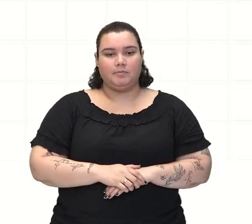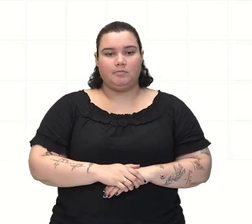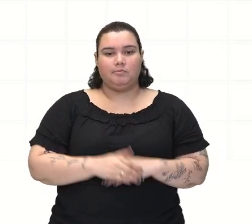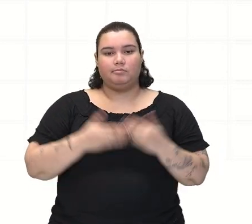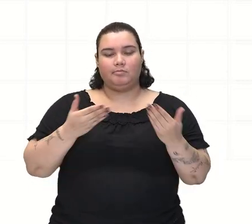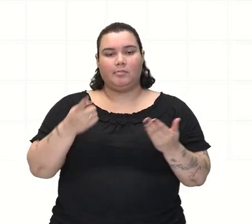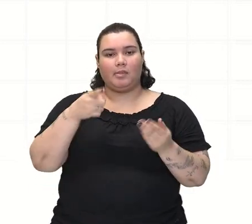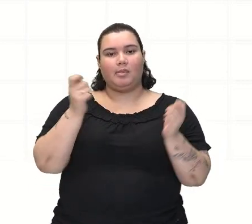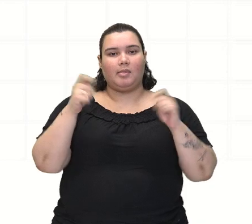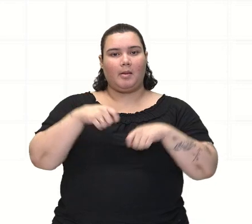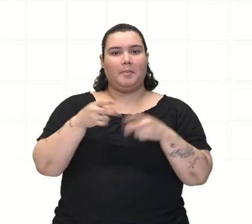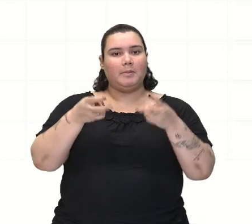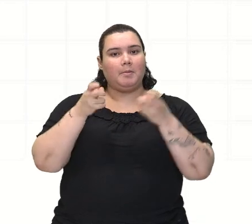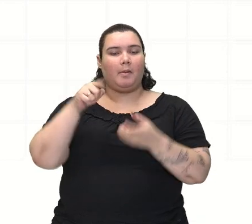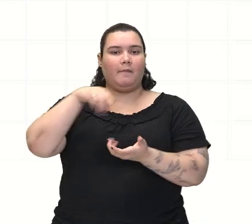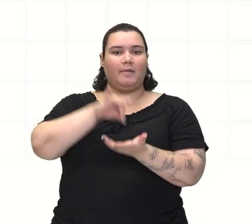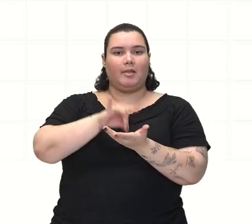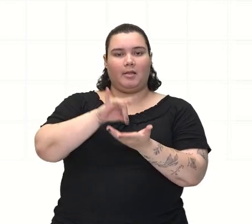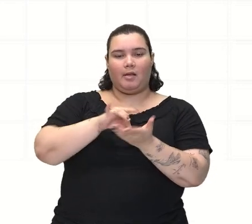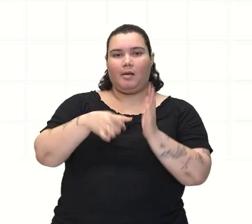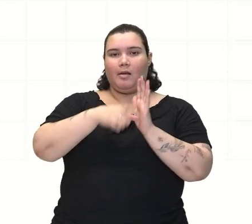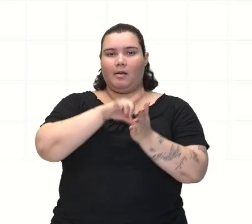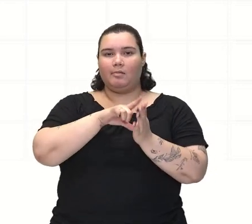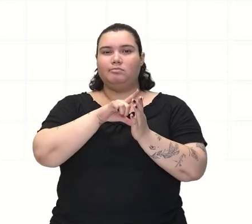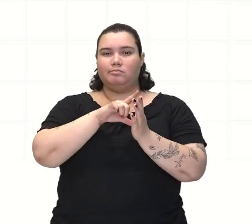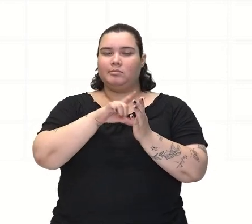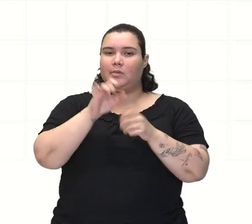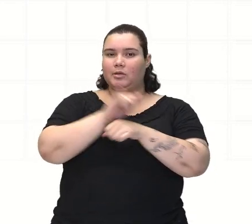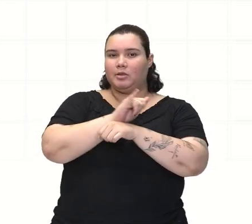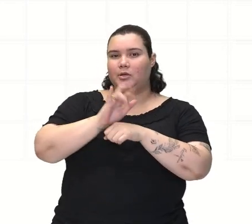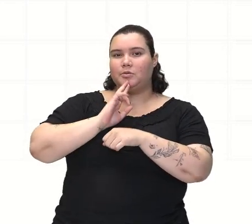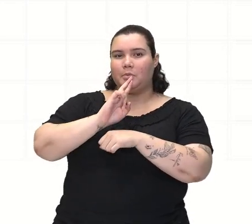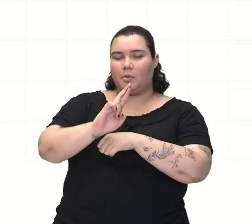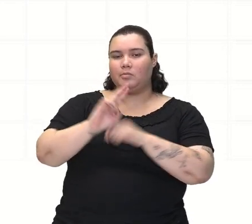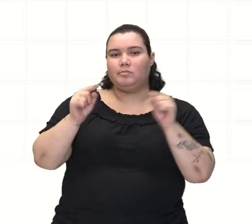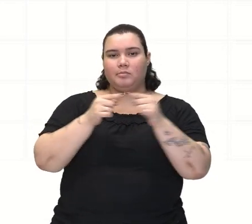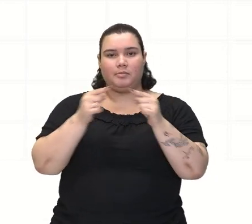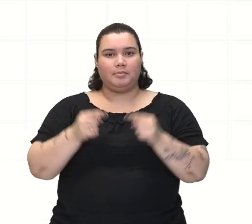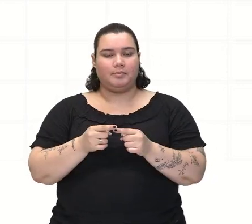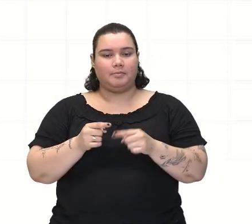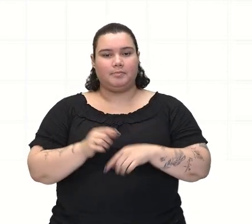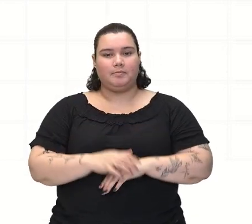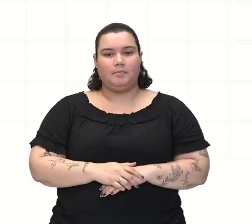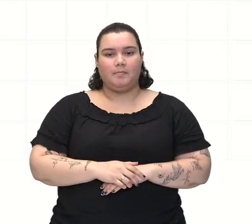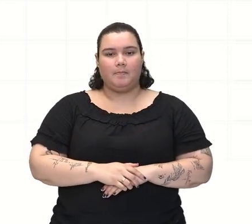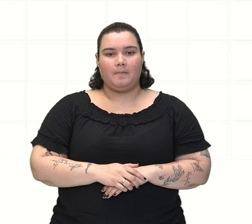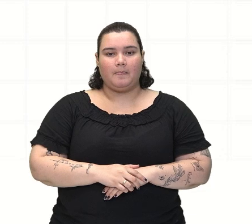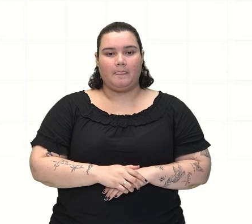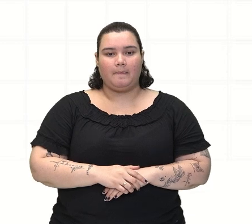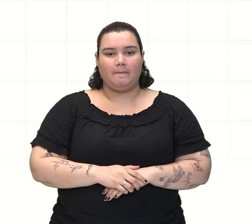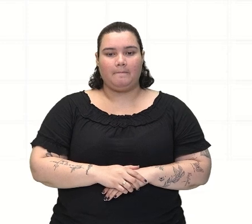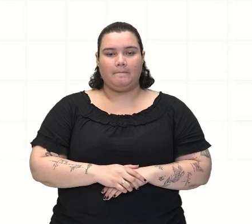vocês podem verificar as anteriores também. Beleza? Então,